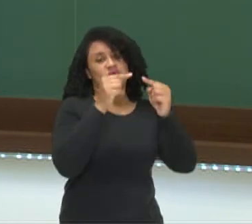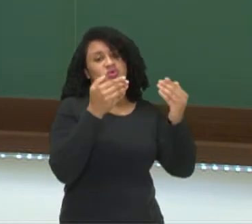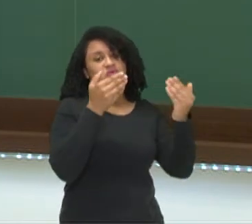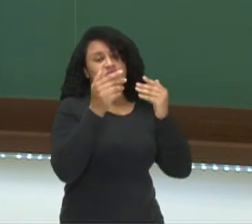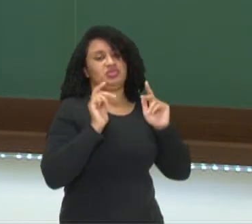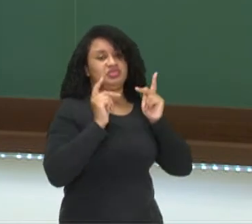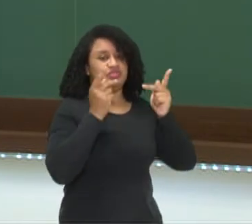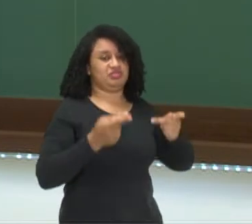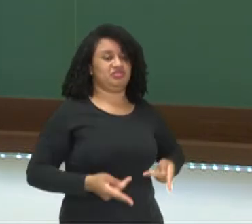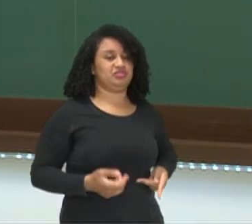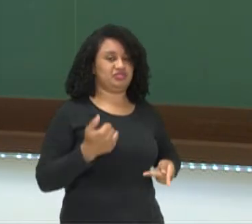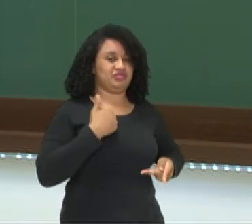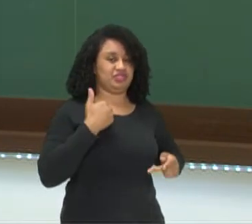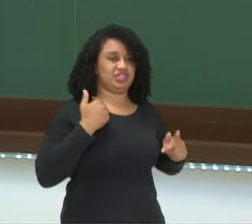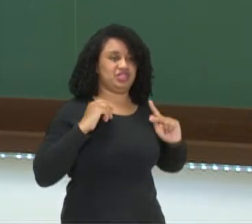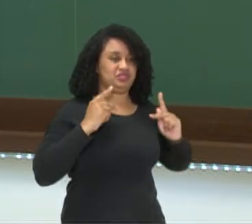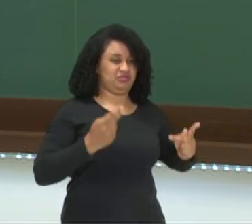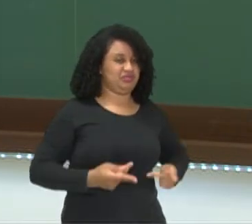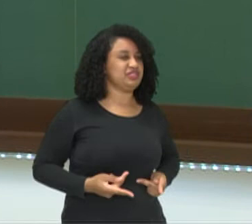É bastante, né?